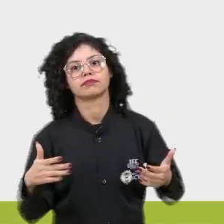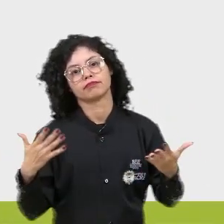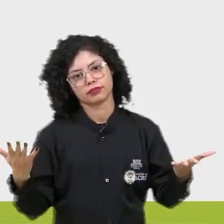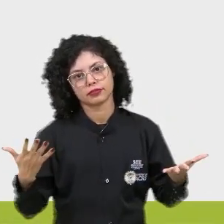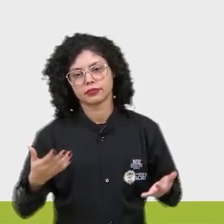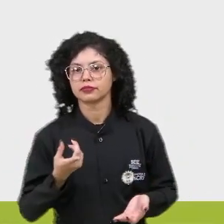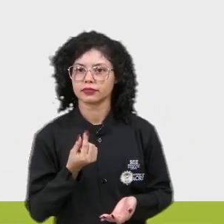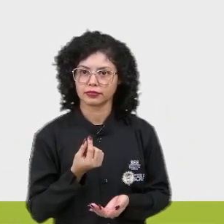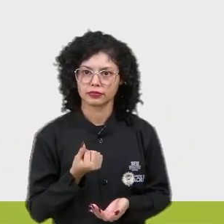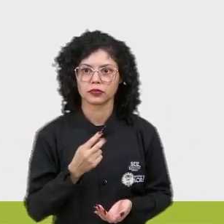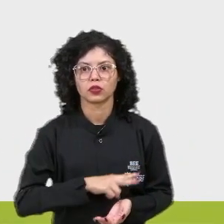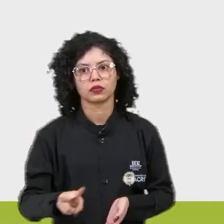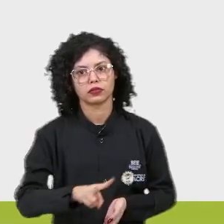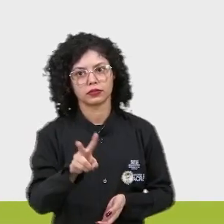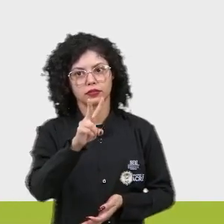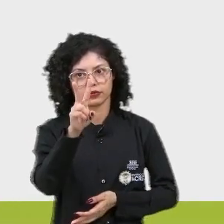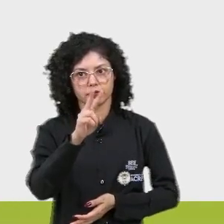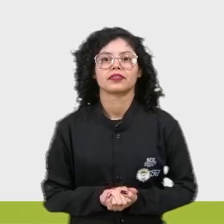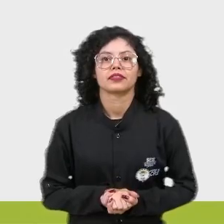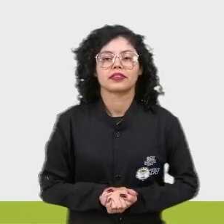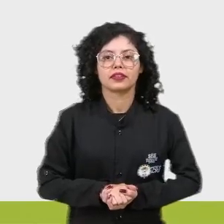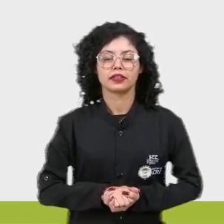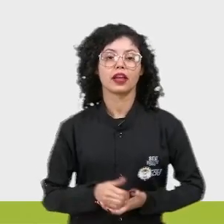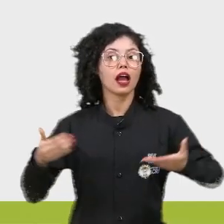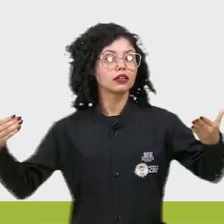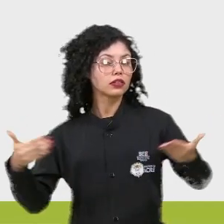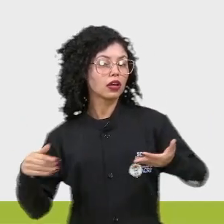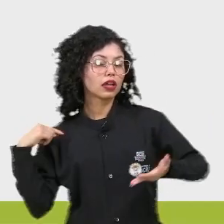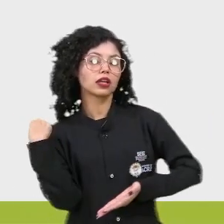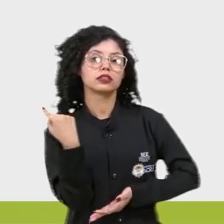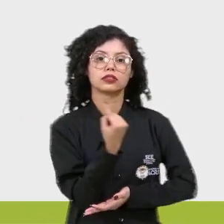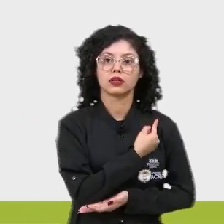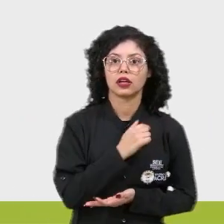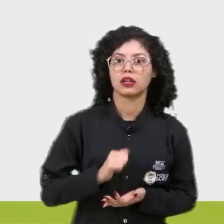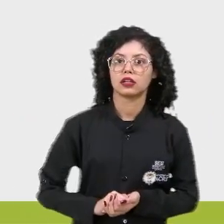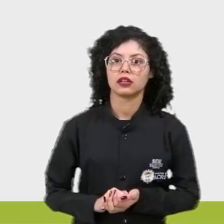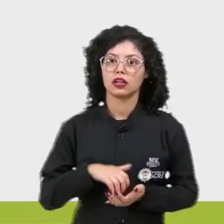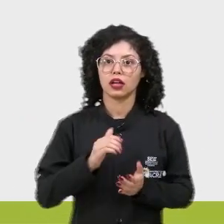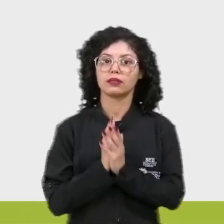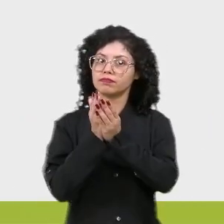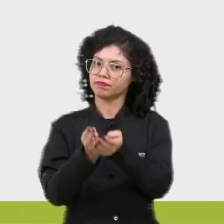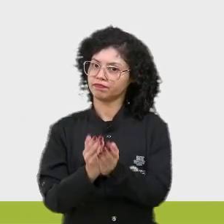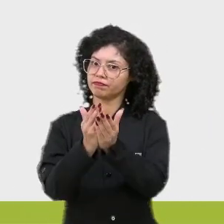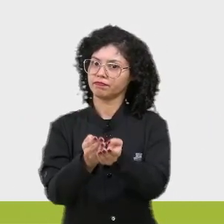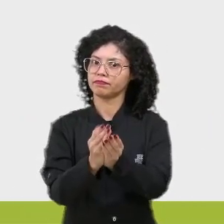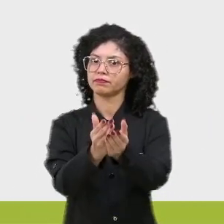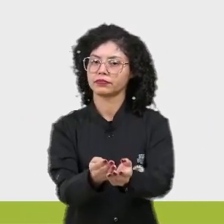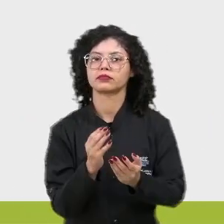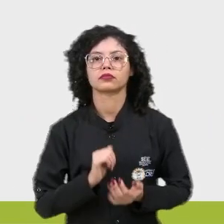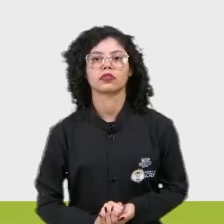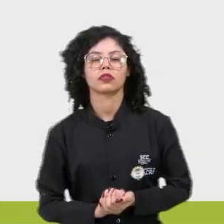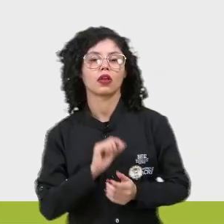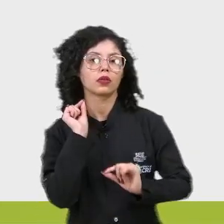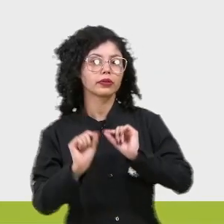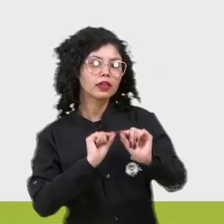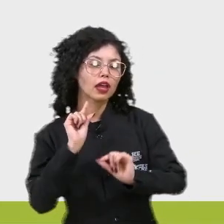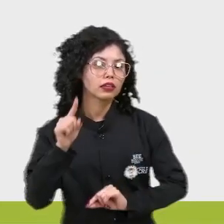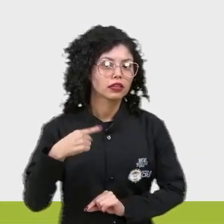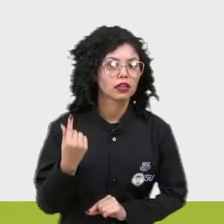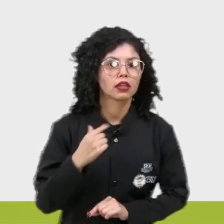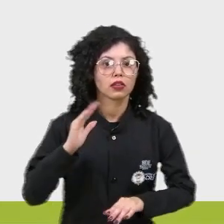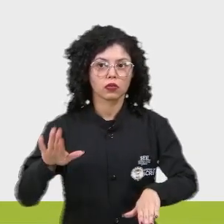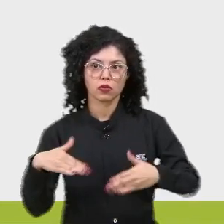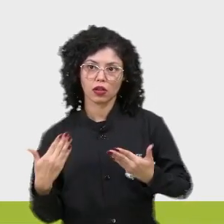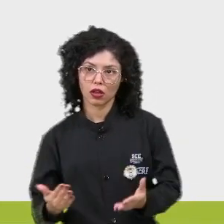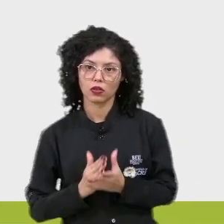logicamente, os preços, né? Diminuindo a competitividade. Então, vamos para o modal aquaviário, tá? O modal aquaviário é aquele no